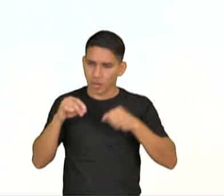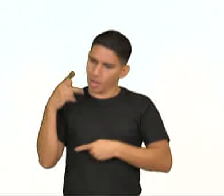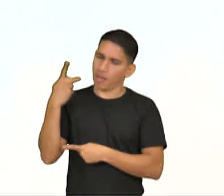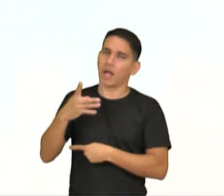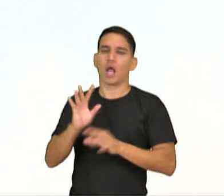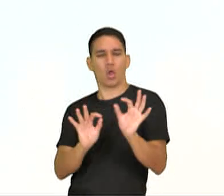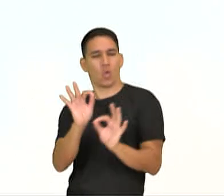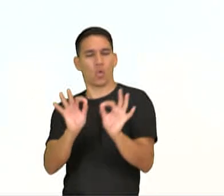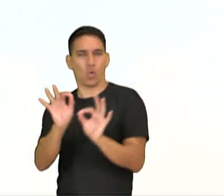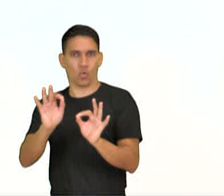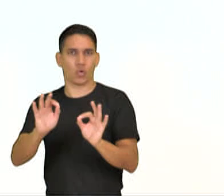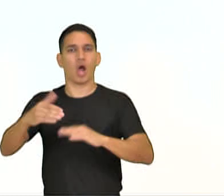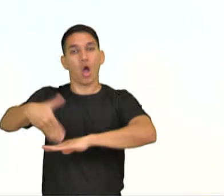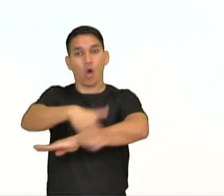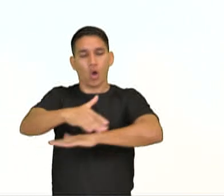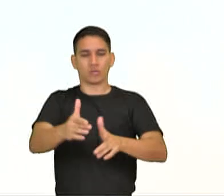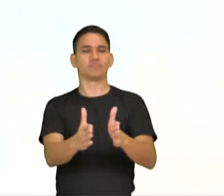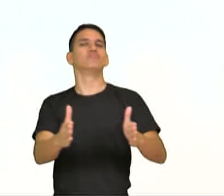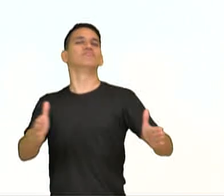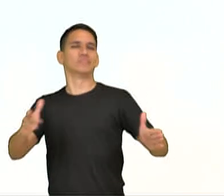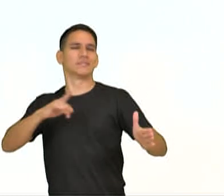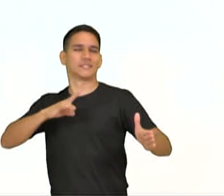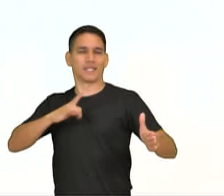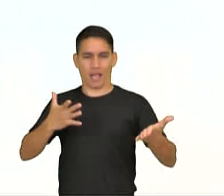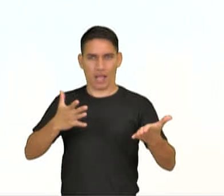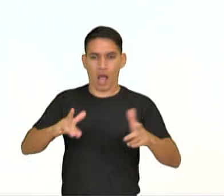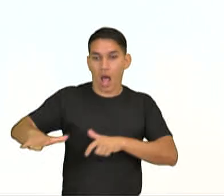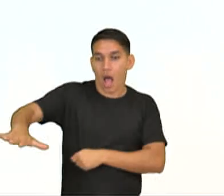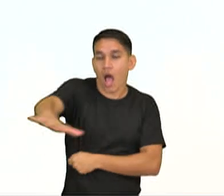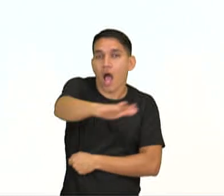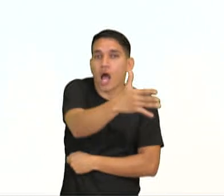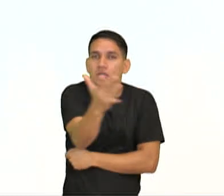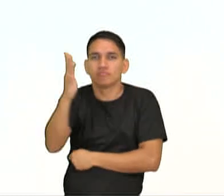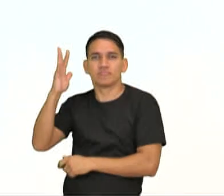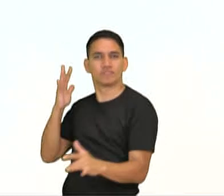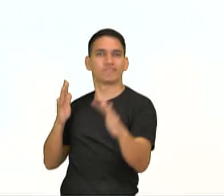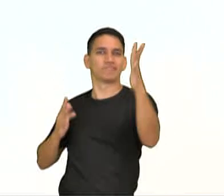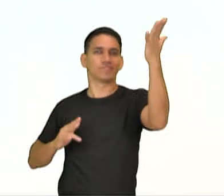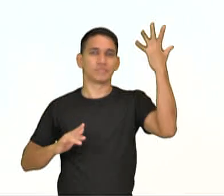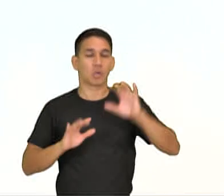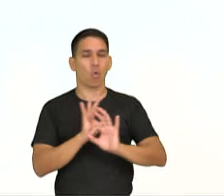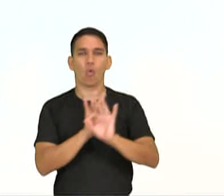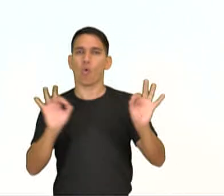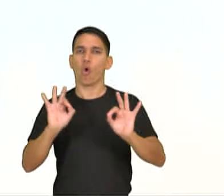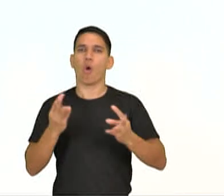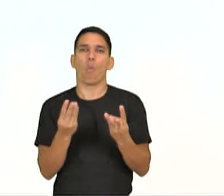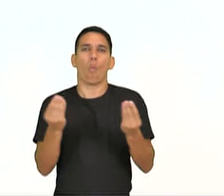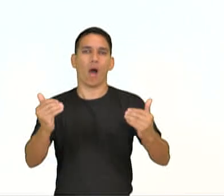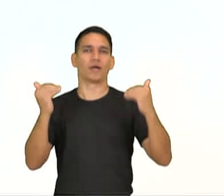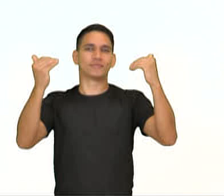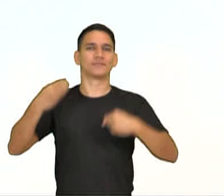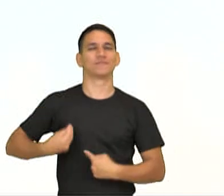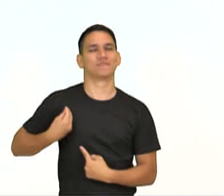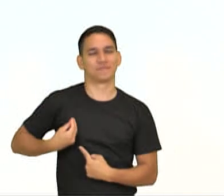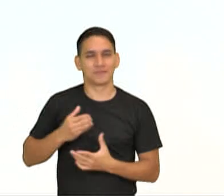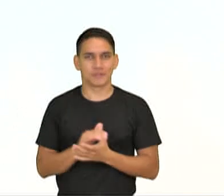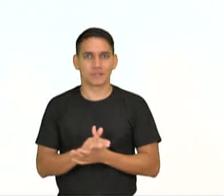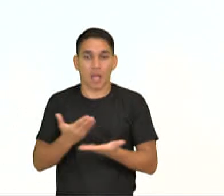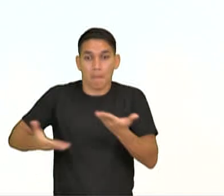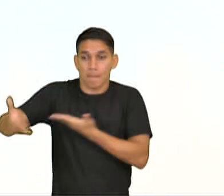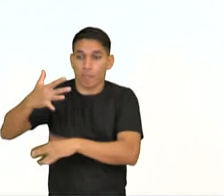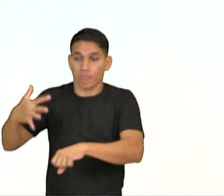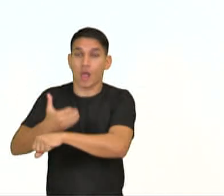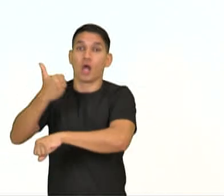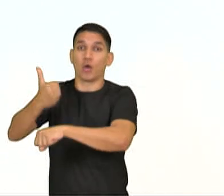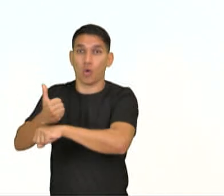com avenidas largas, ampla área verde e excelente nível de qualidade de vida. A mistura das colônias